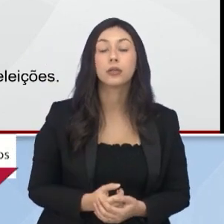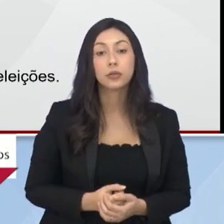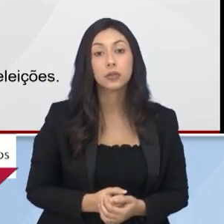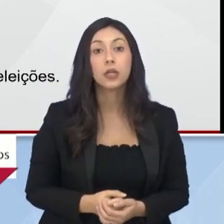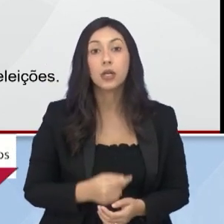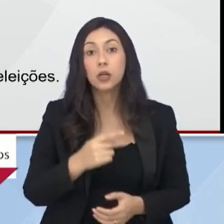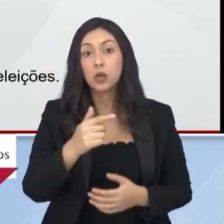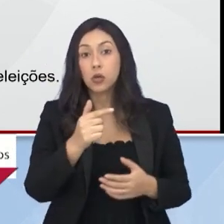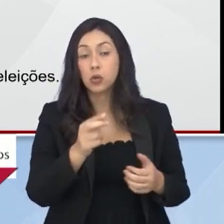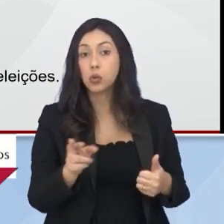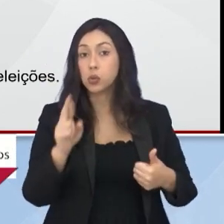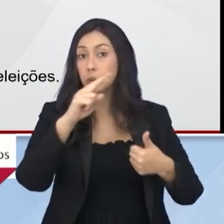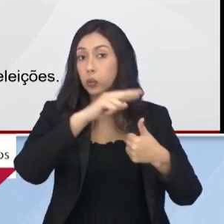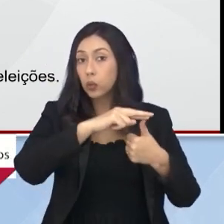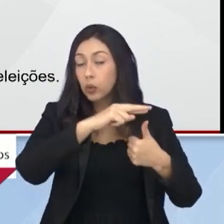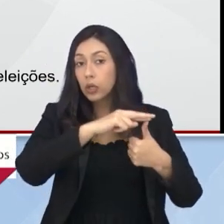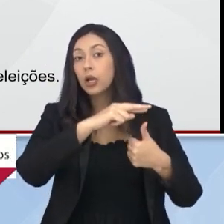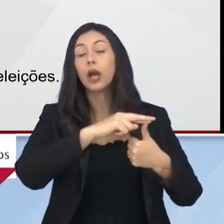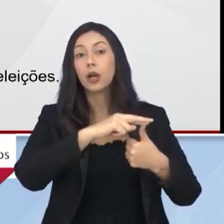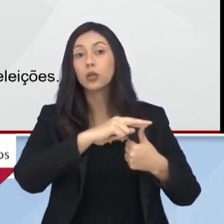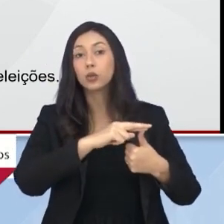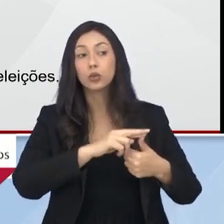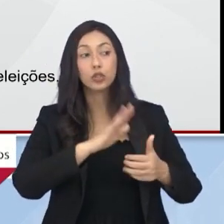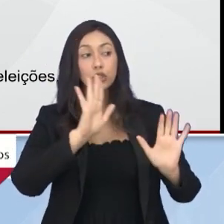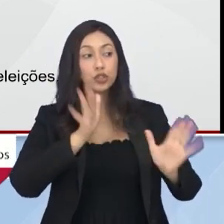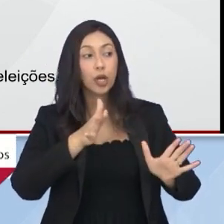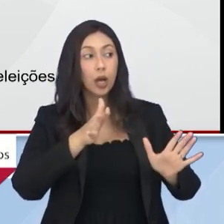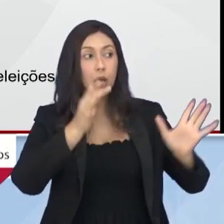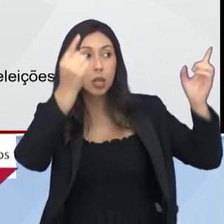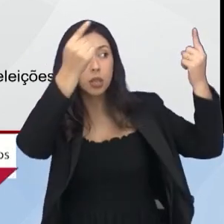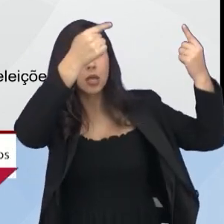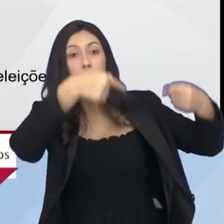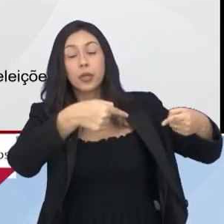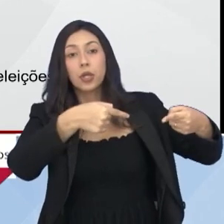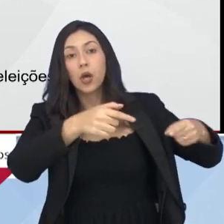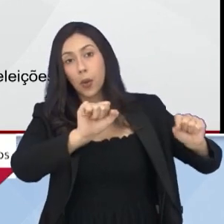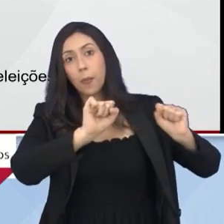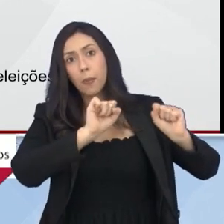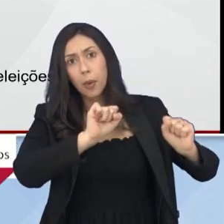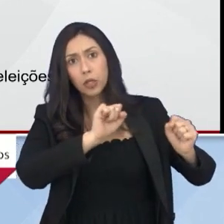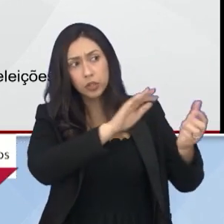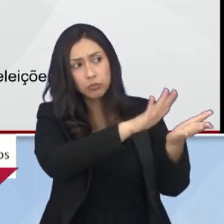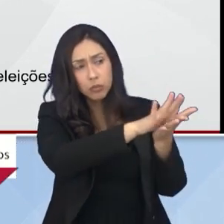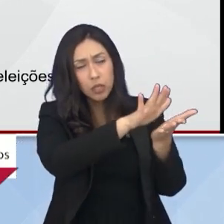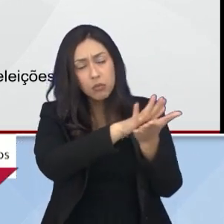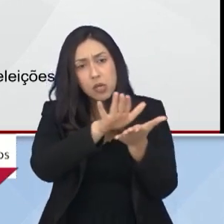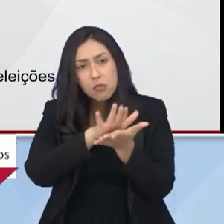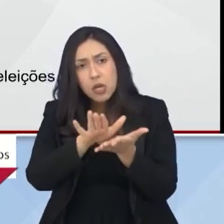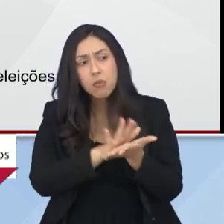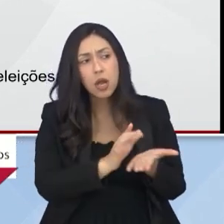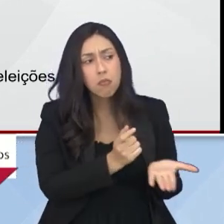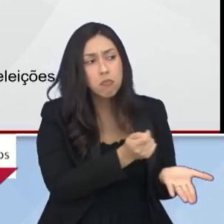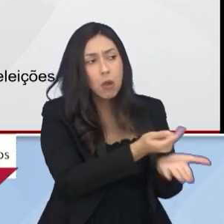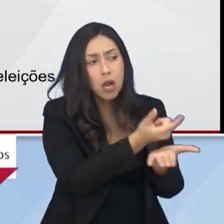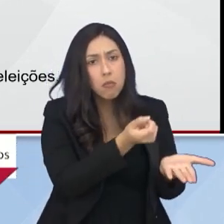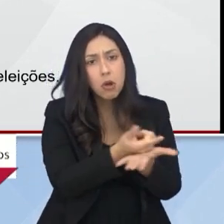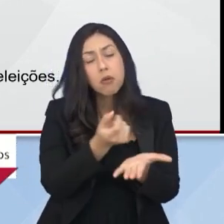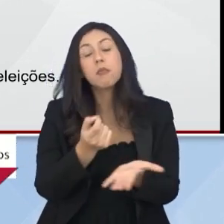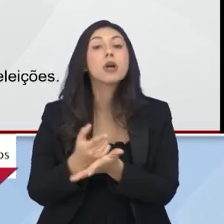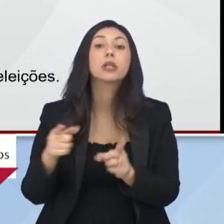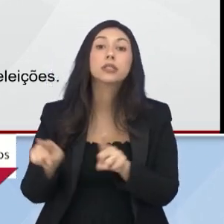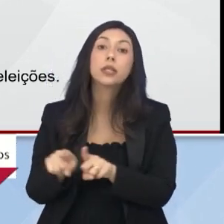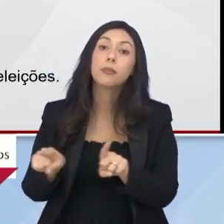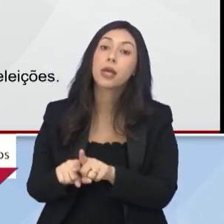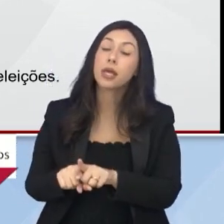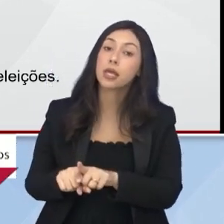cujos cargos estejam em disputa poderão autorizar esse tipo de despesa e quando se tratar de produtos e serviços que